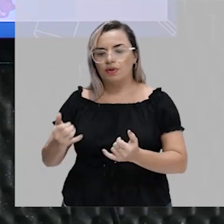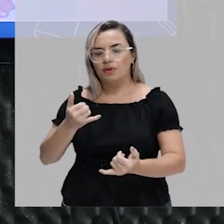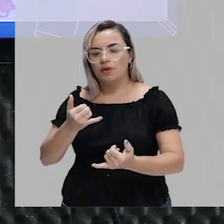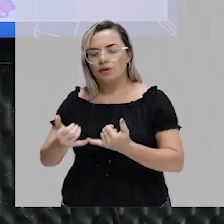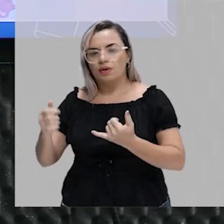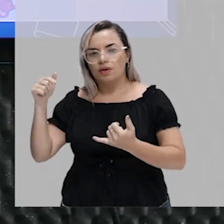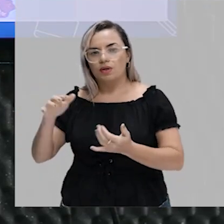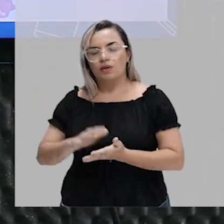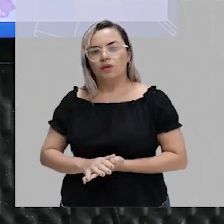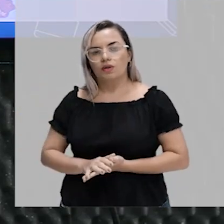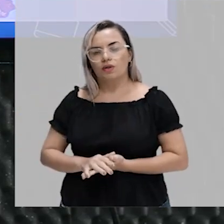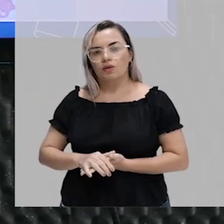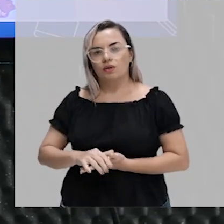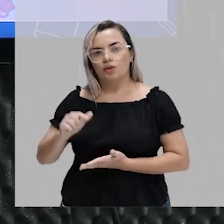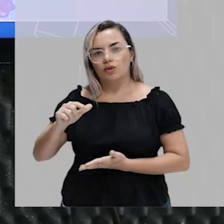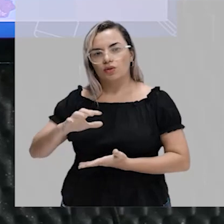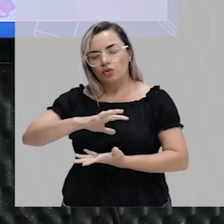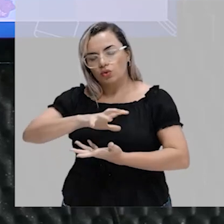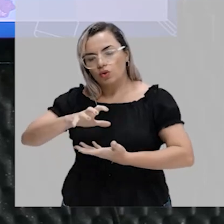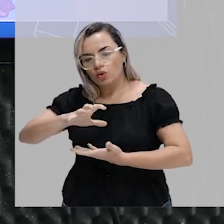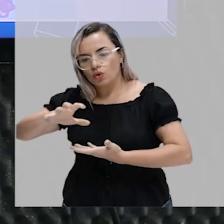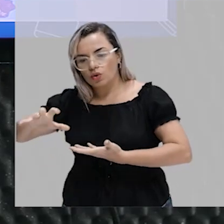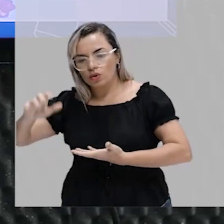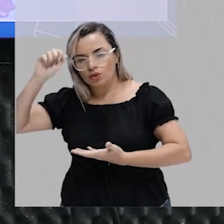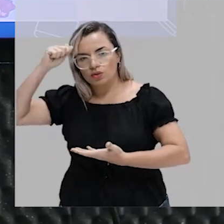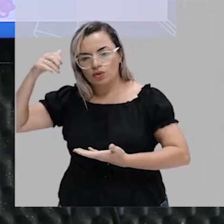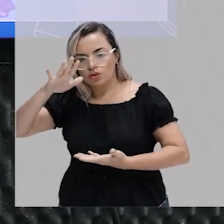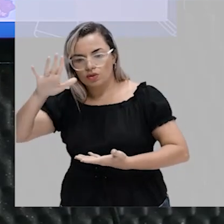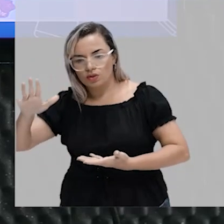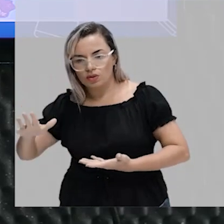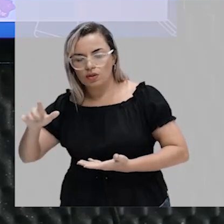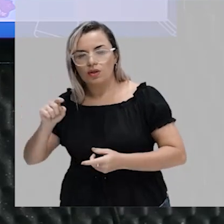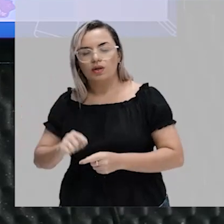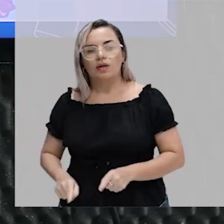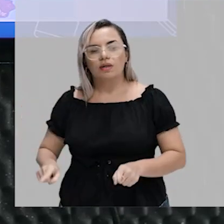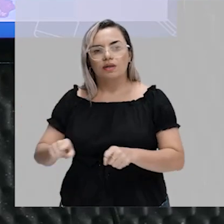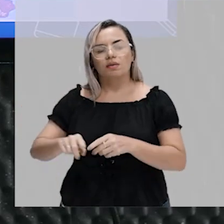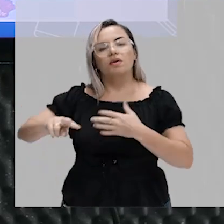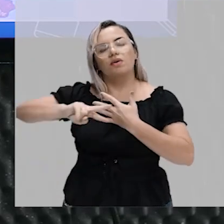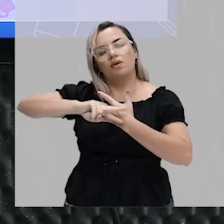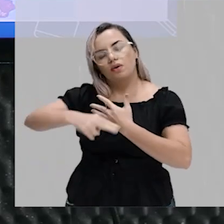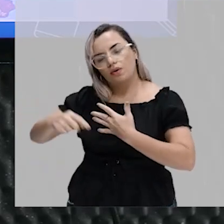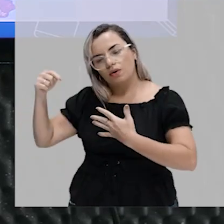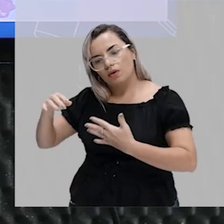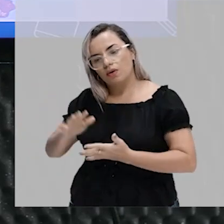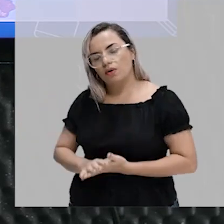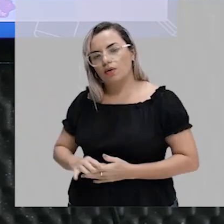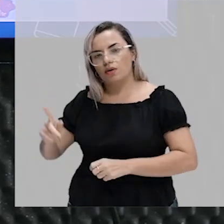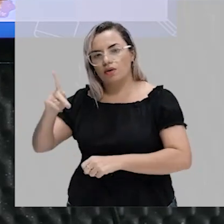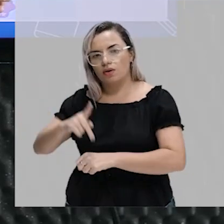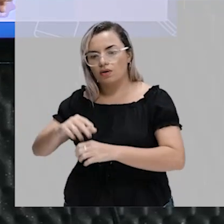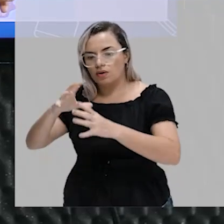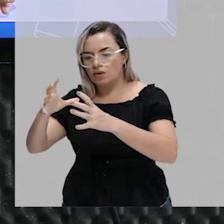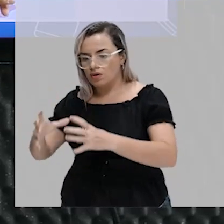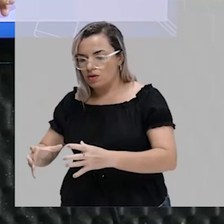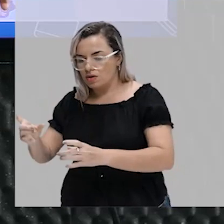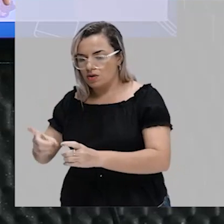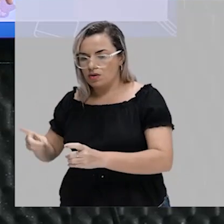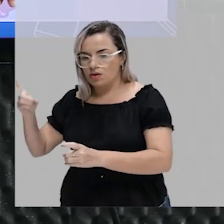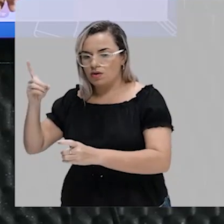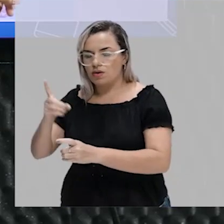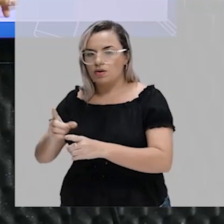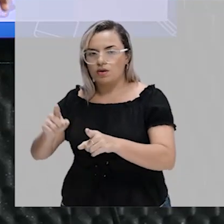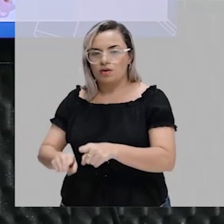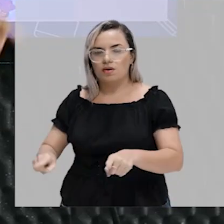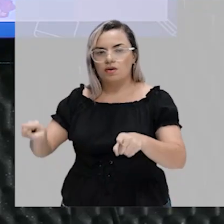continente africano, tá? Consequentemente, a gente vai encontrar também, ó, as mesmas rochas que são encontradas nessa outra região, também são